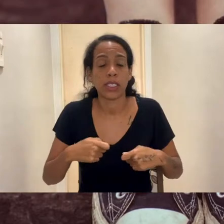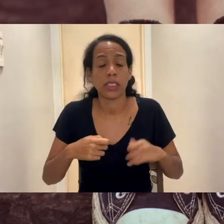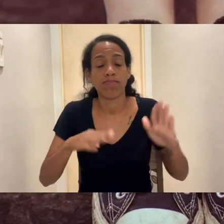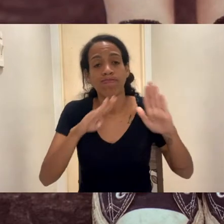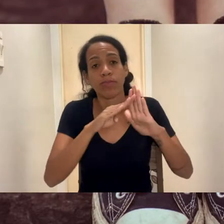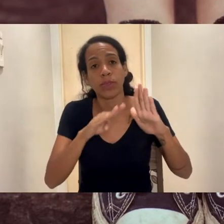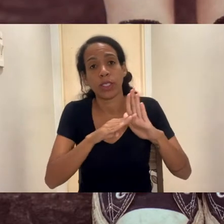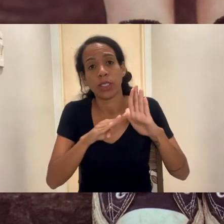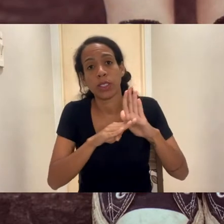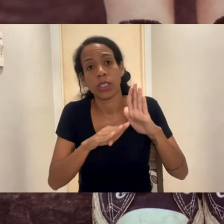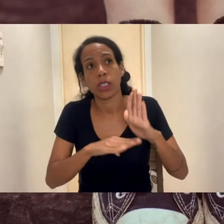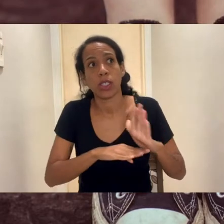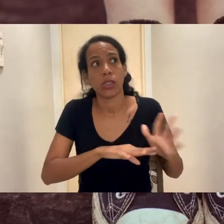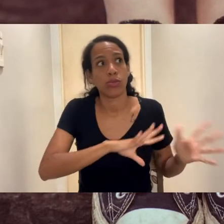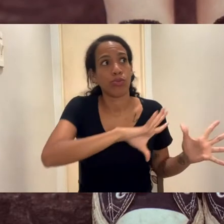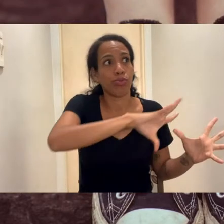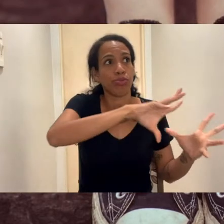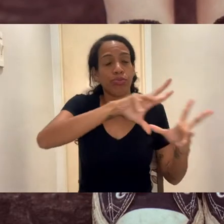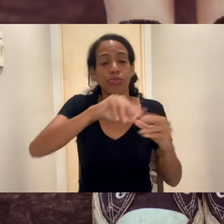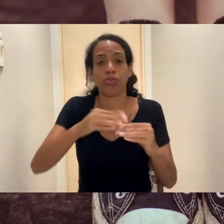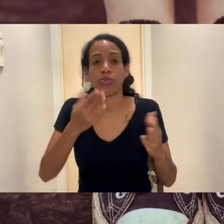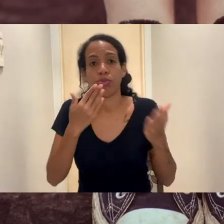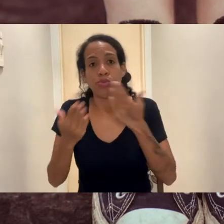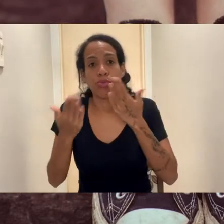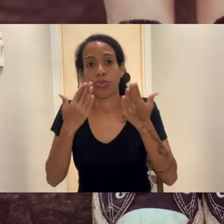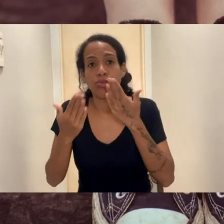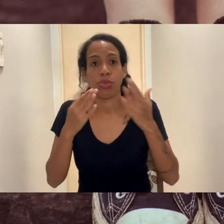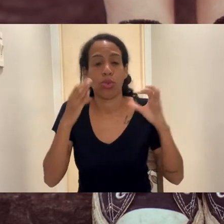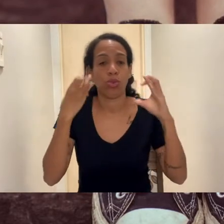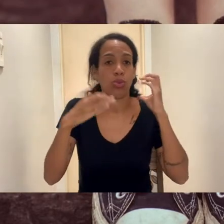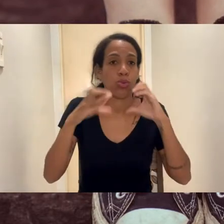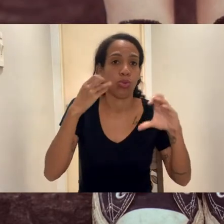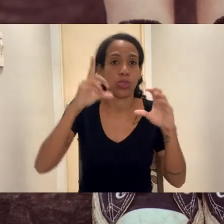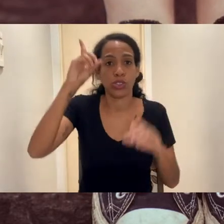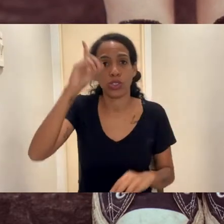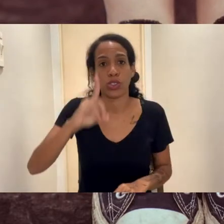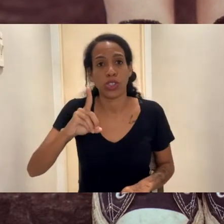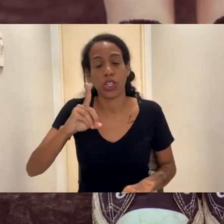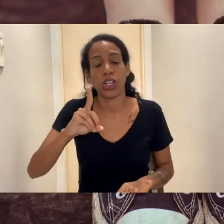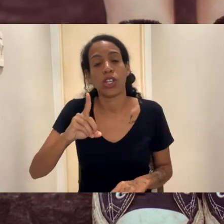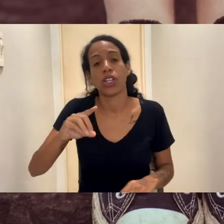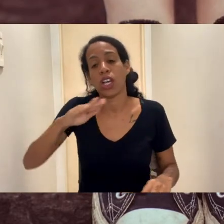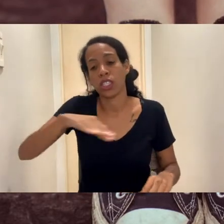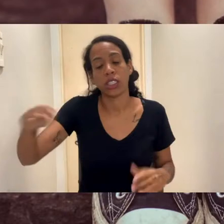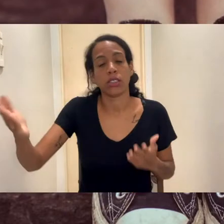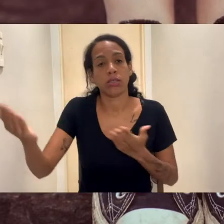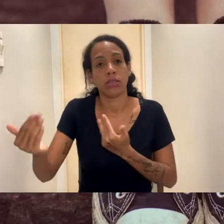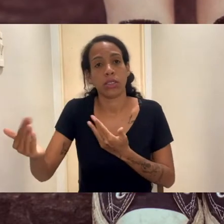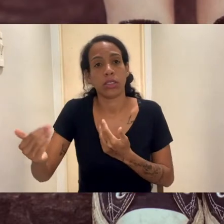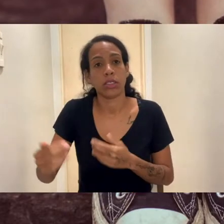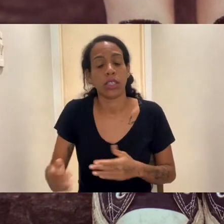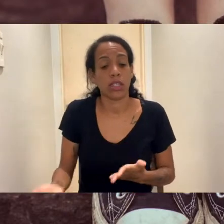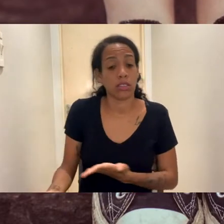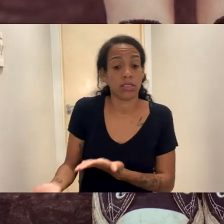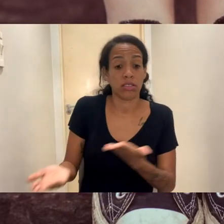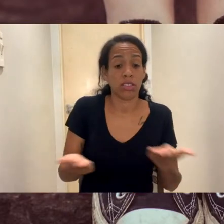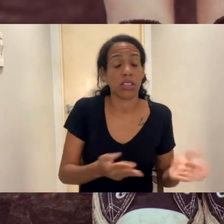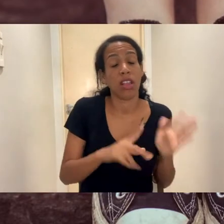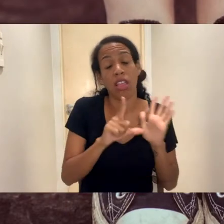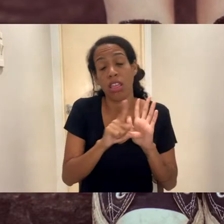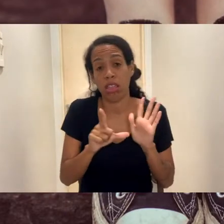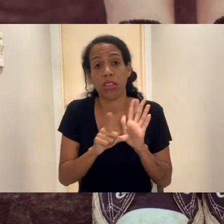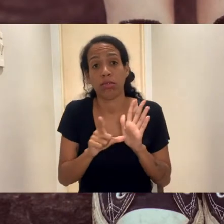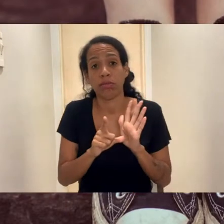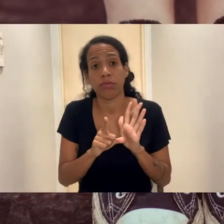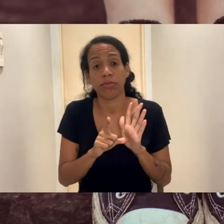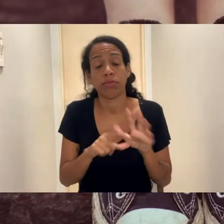âmbito nacional, aí dialogando com o Conselho Nacional dos Direitos da Criança e do Adolescente, né, para trazer normativas também